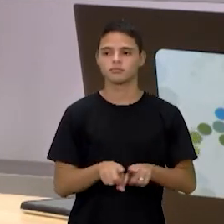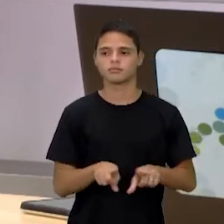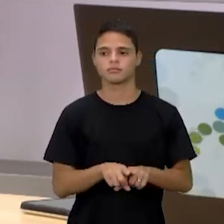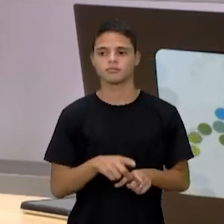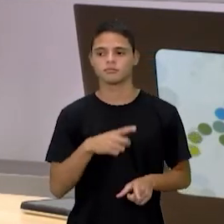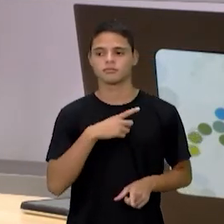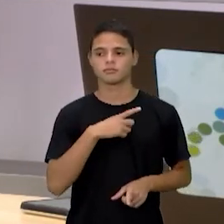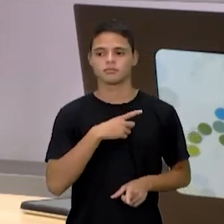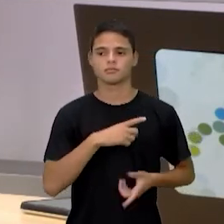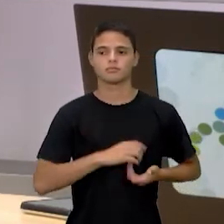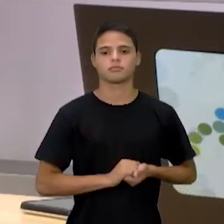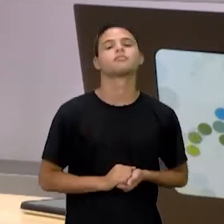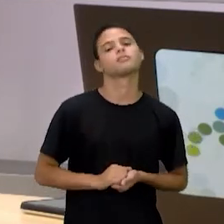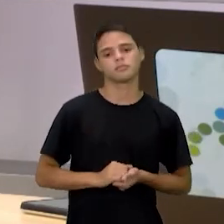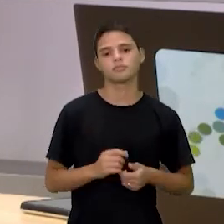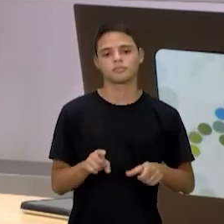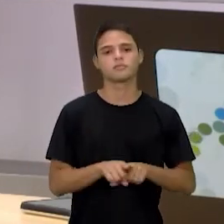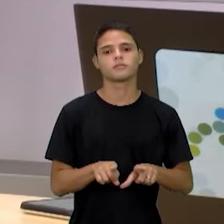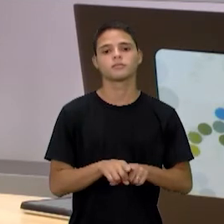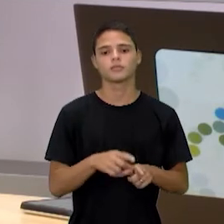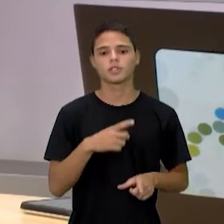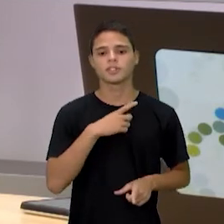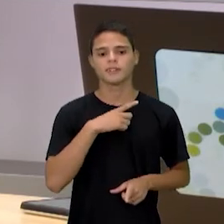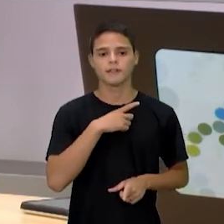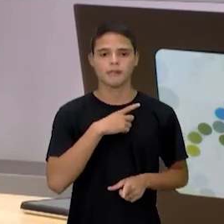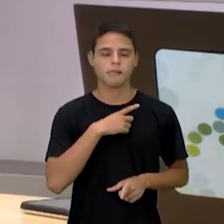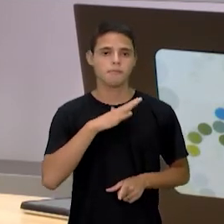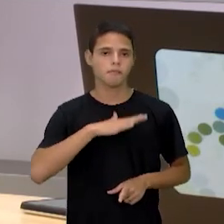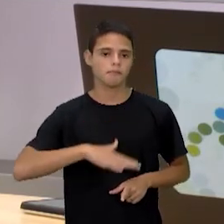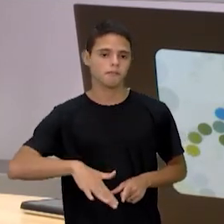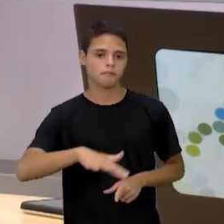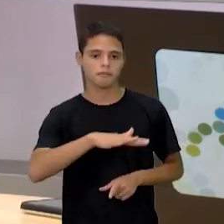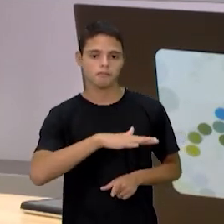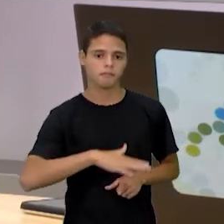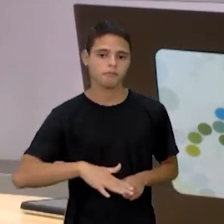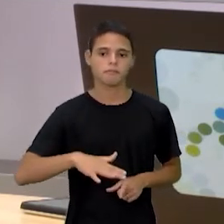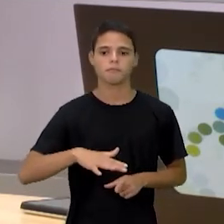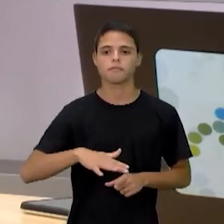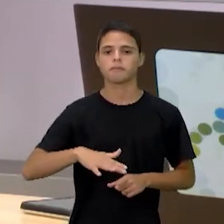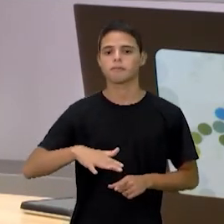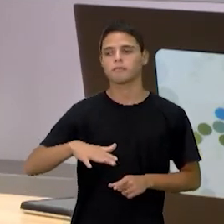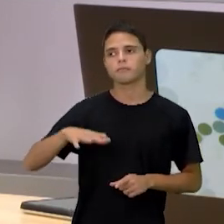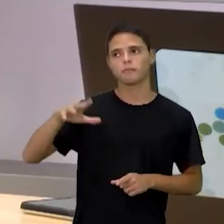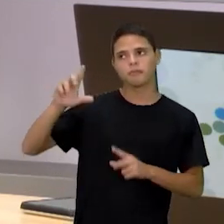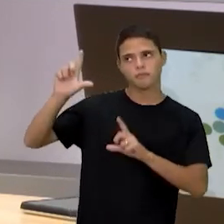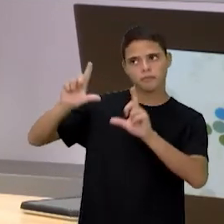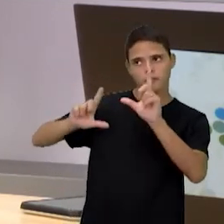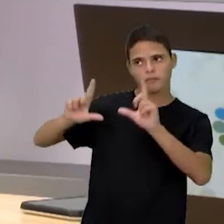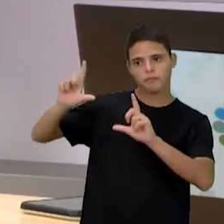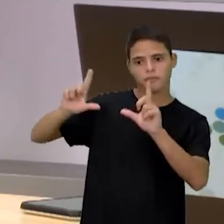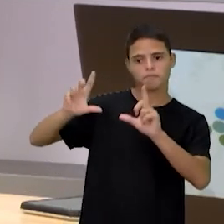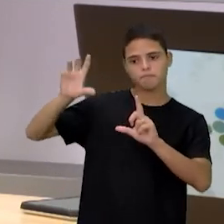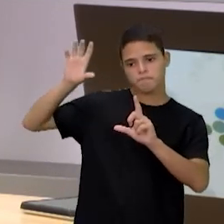as cores, o som, quando você está ouvindo esse comercial na TV ou no rádio. Então, toda essa